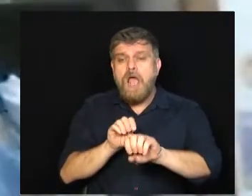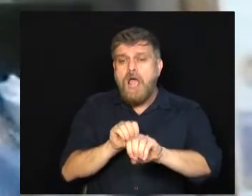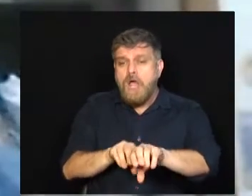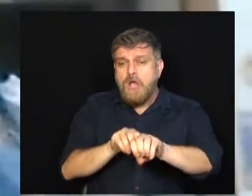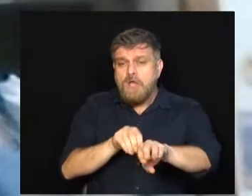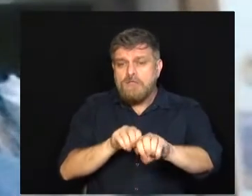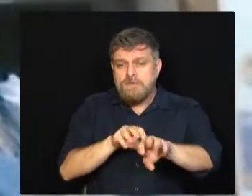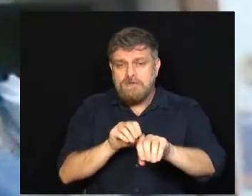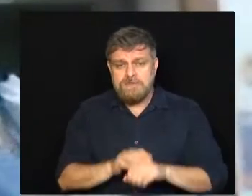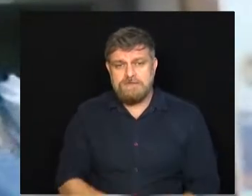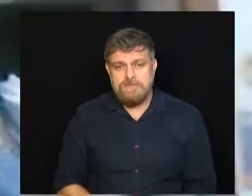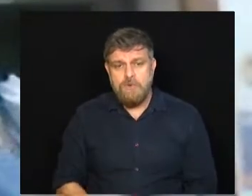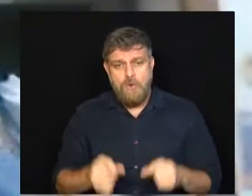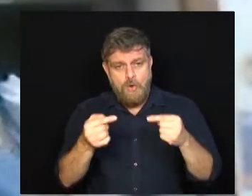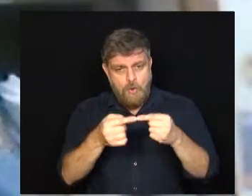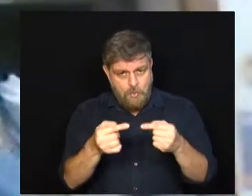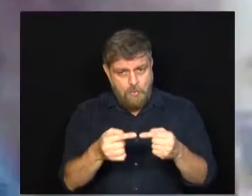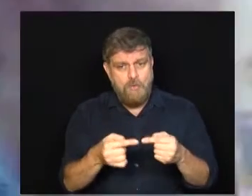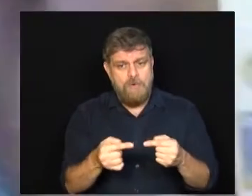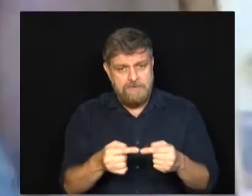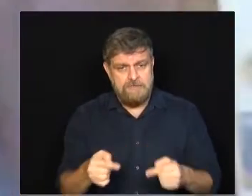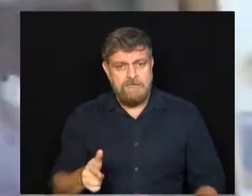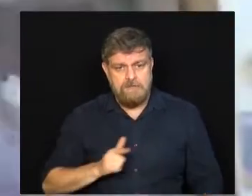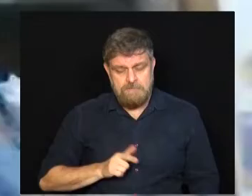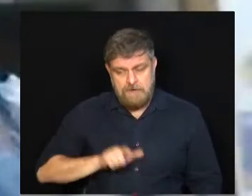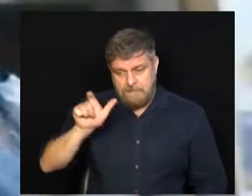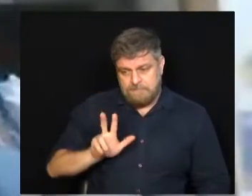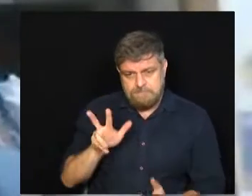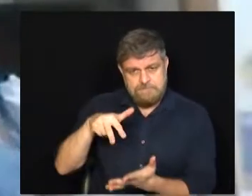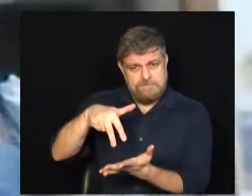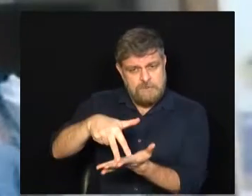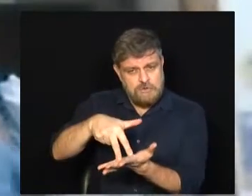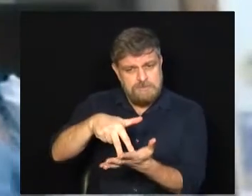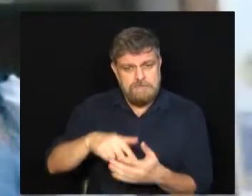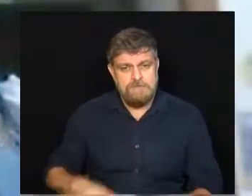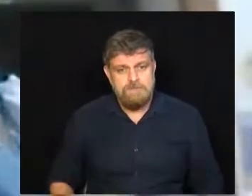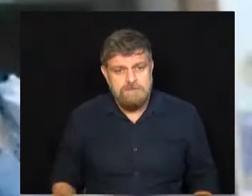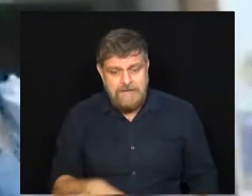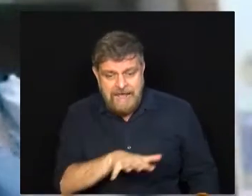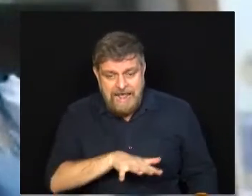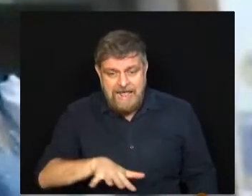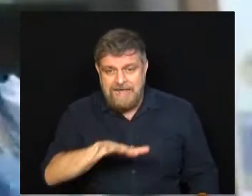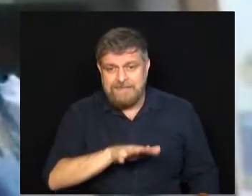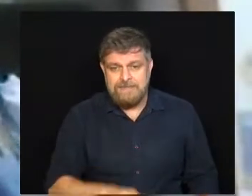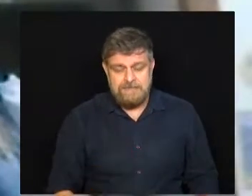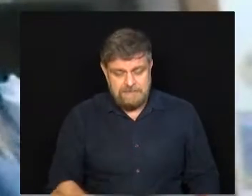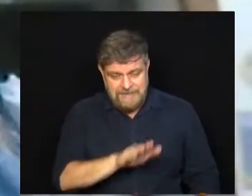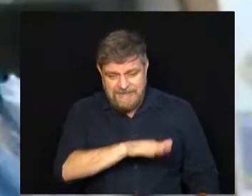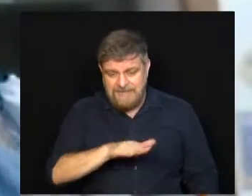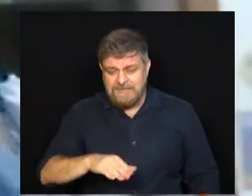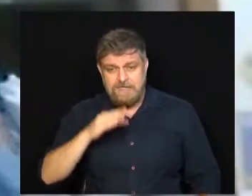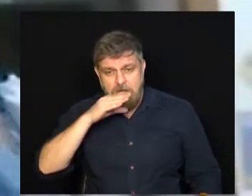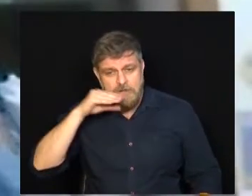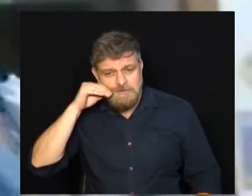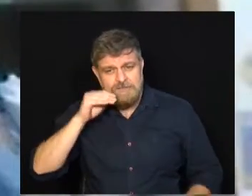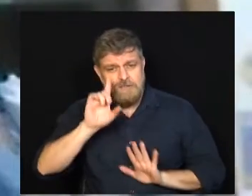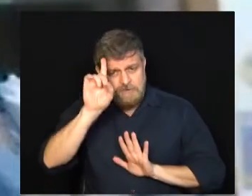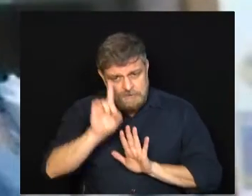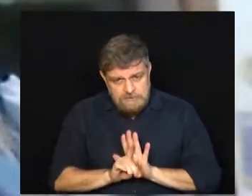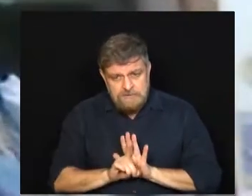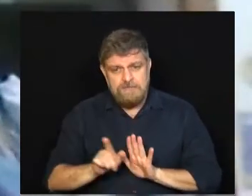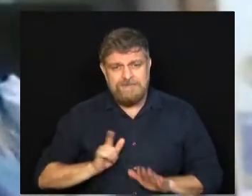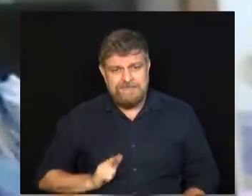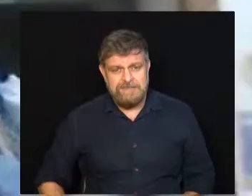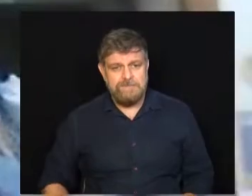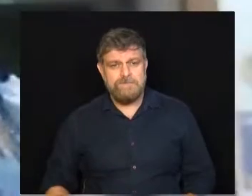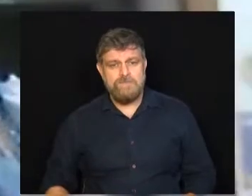demais com a questão de infância e juventude, na parte dos direitos da criança e adolescente está com todas as letras.